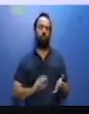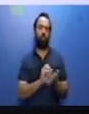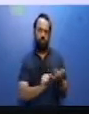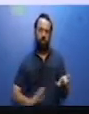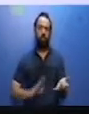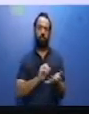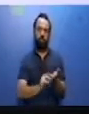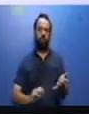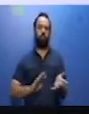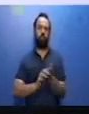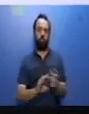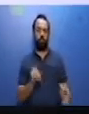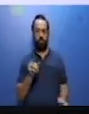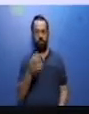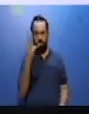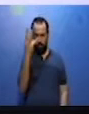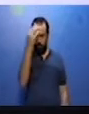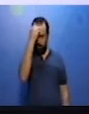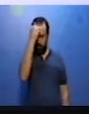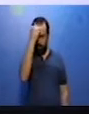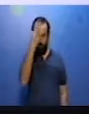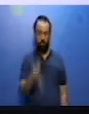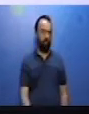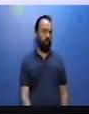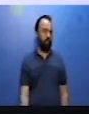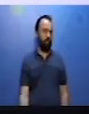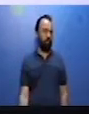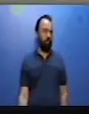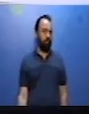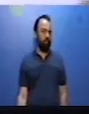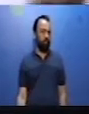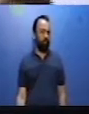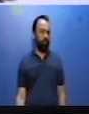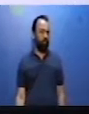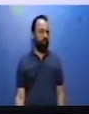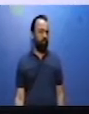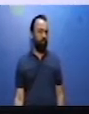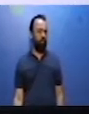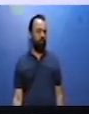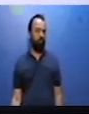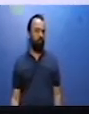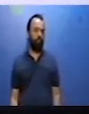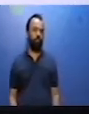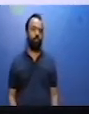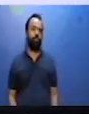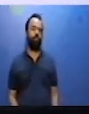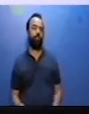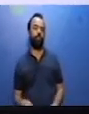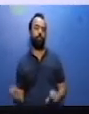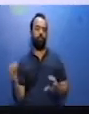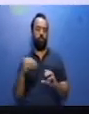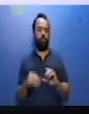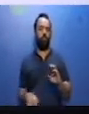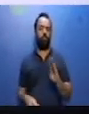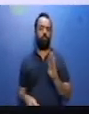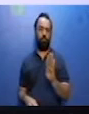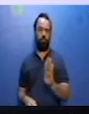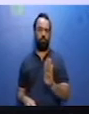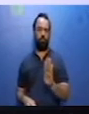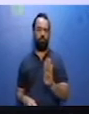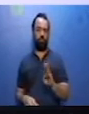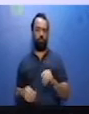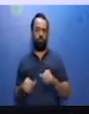quando você ver eu já tava sabendo bom então vou substituir o no lugar do b vou colocar